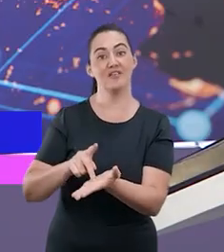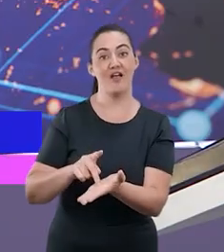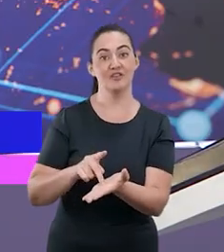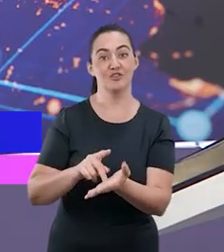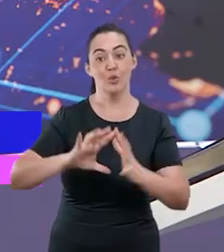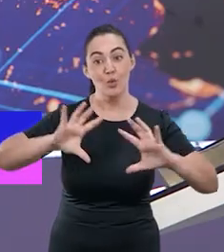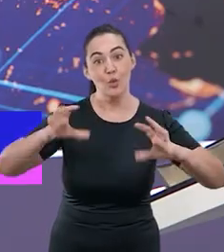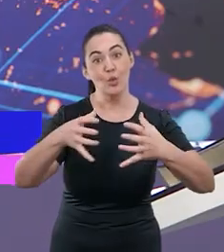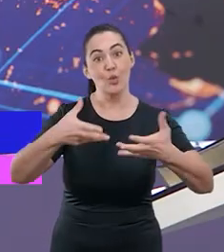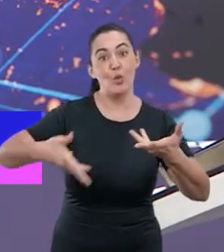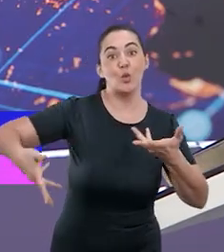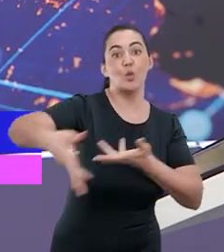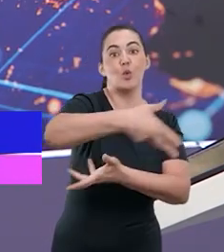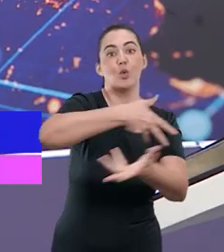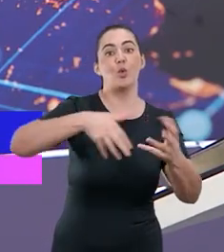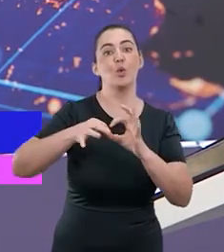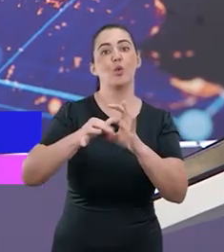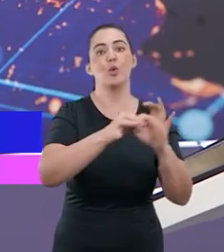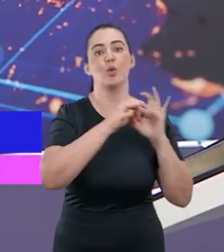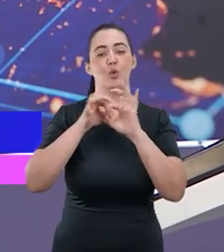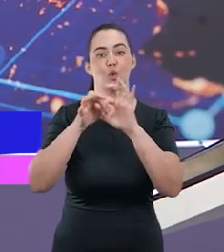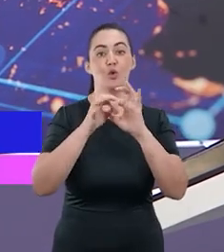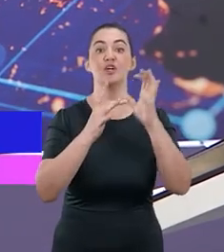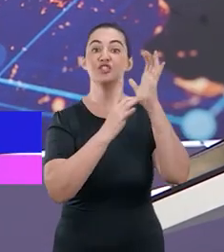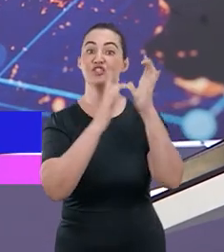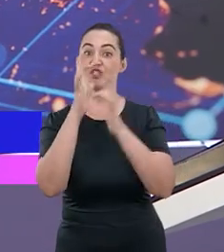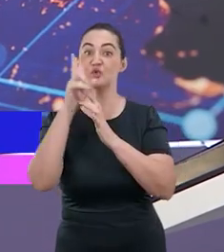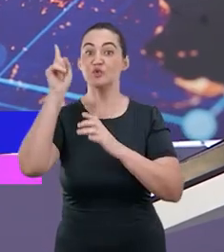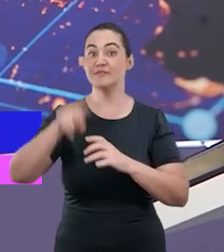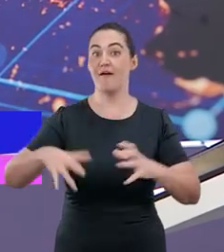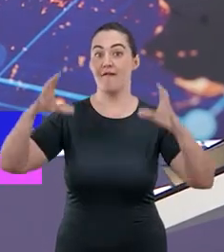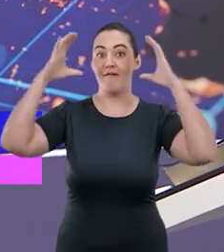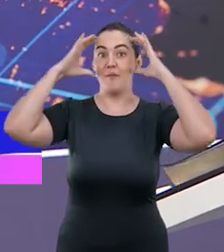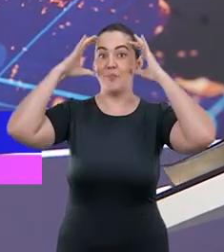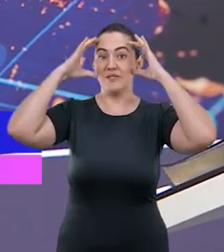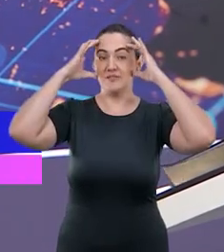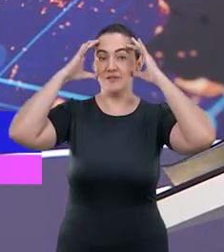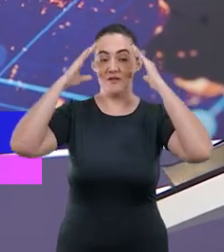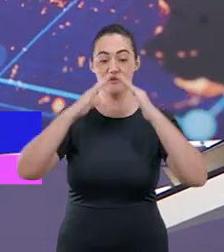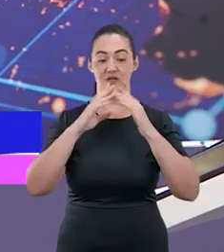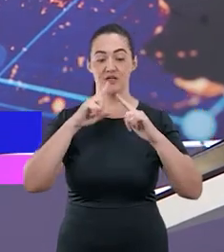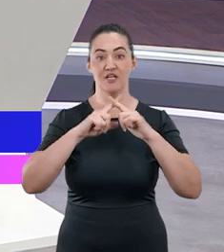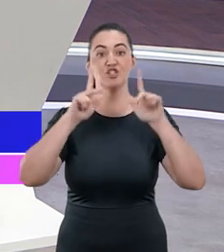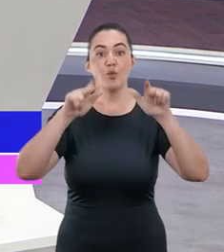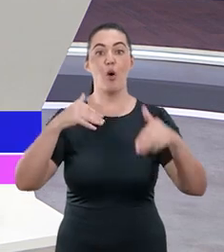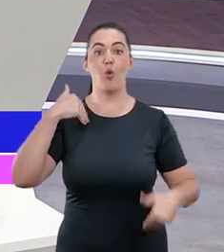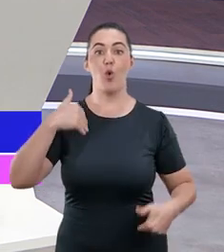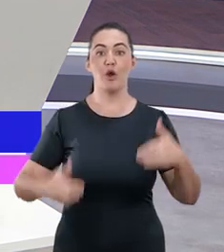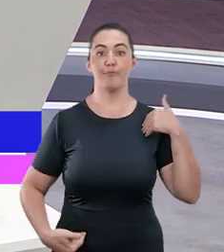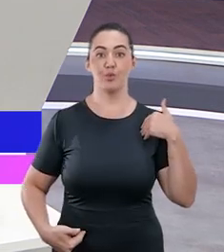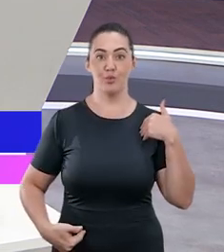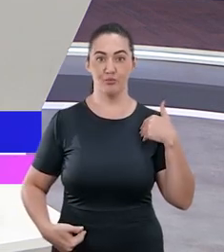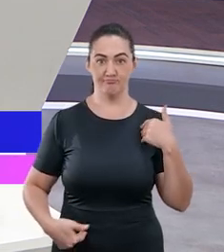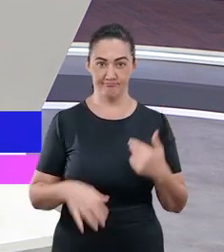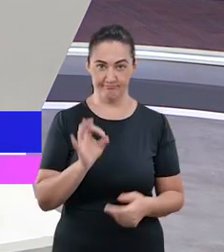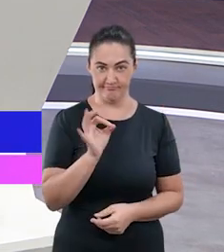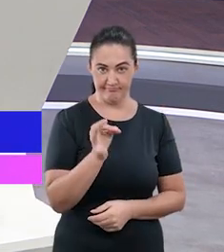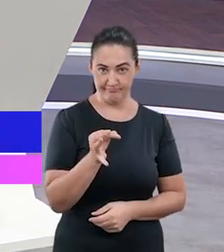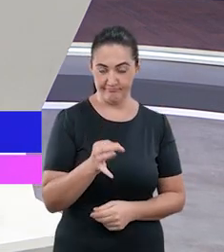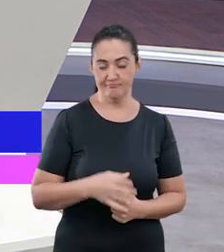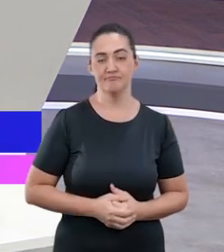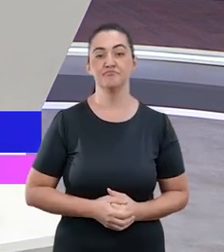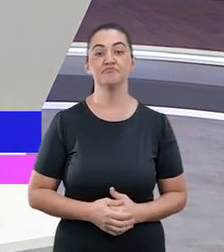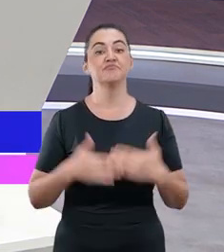propósito de Deus em mim, porque Cristo é o cabeça e foi ele que fundou a igreja. Então, a